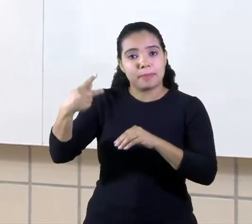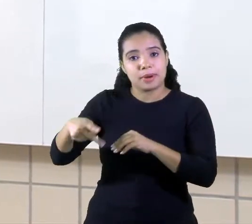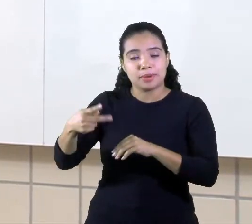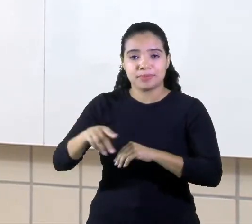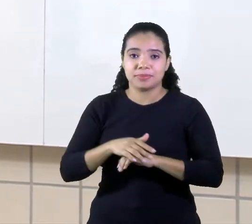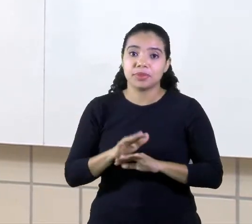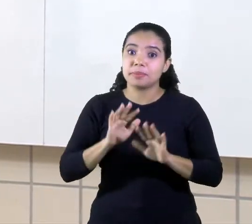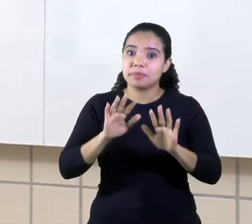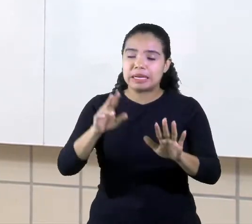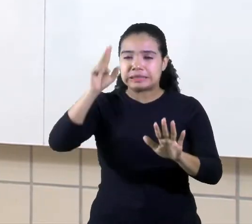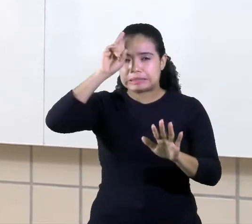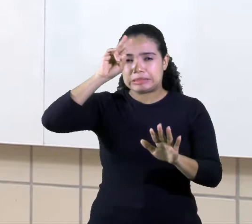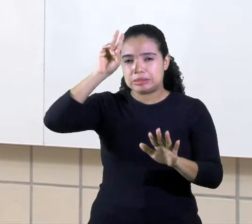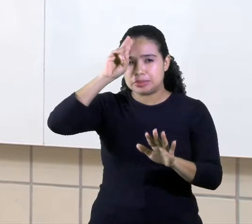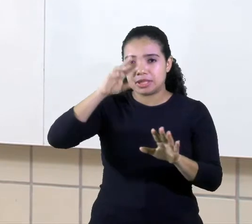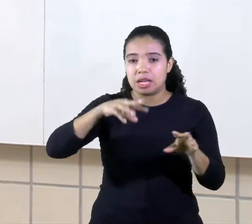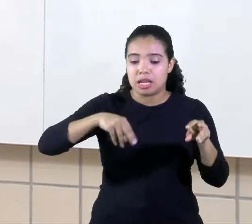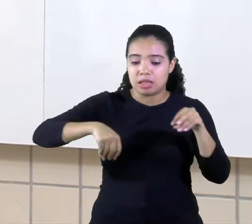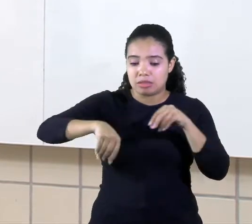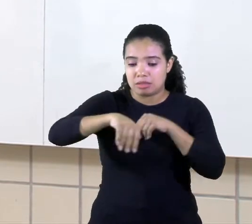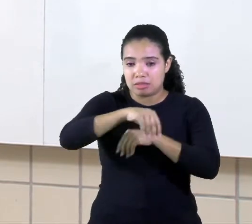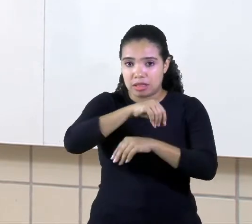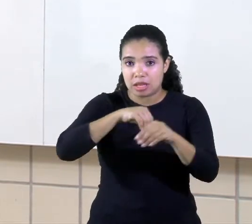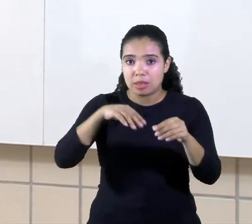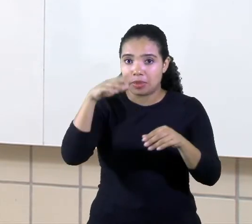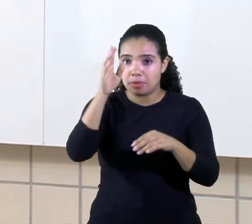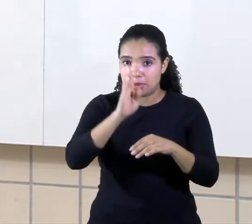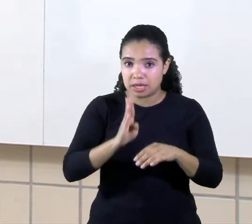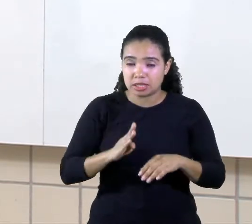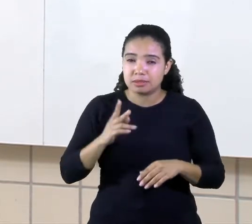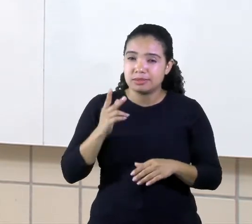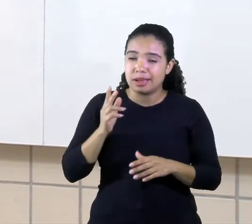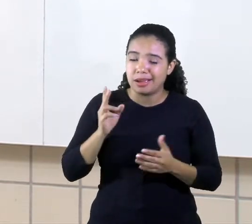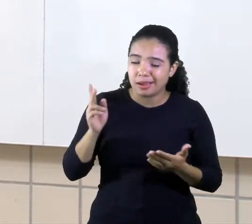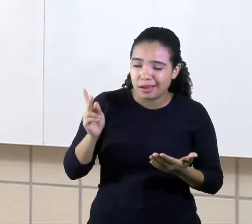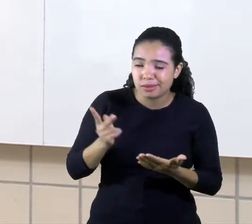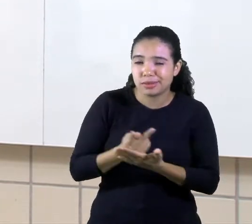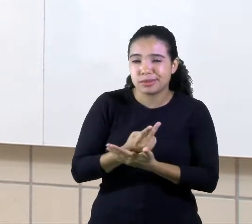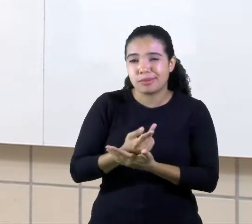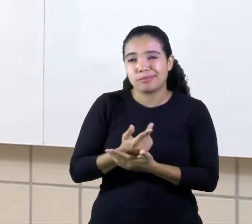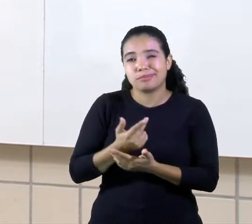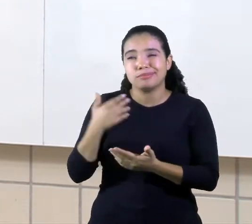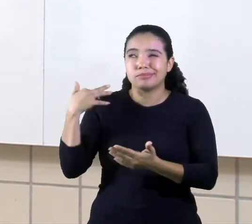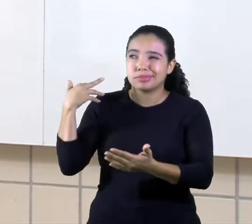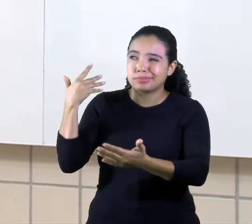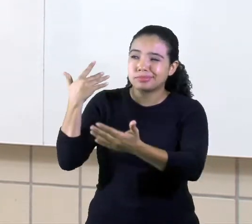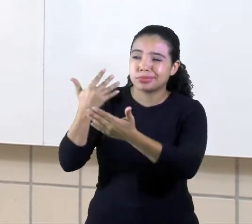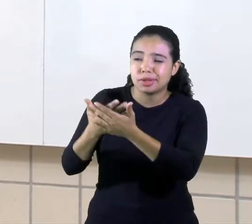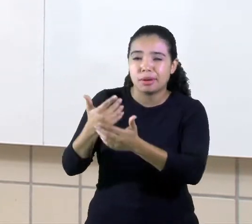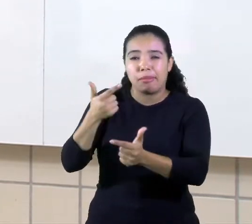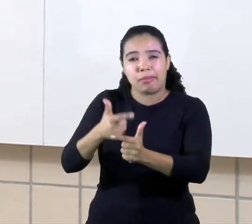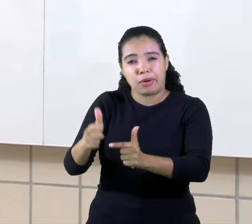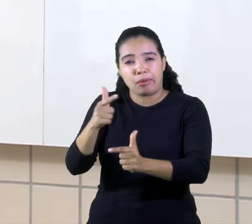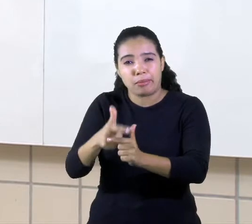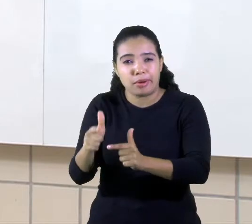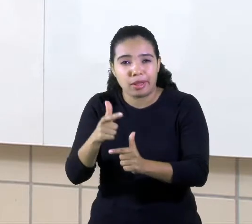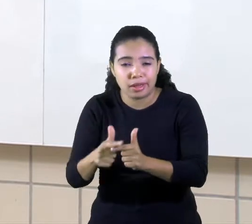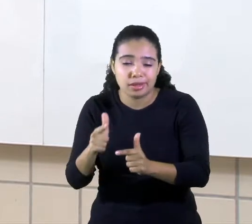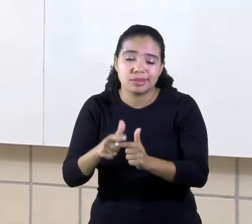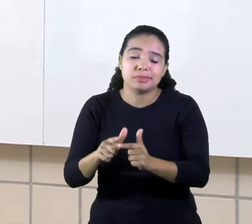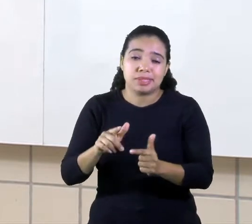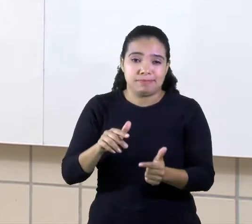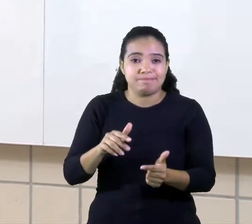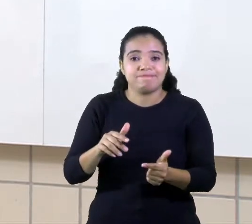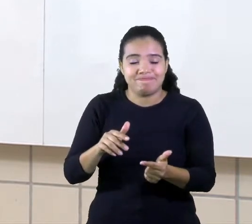Lembrando que a questão da terra no Brasil sempre foi uma questão problemática, foi uma questão que gera muitos